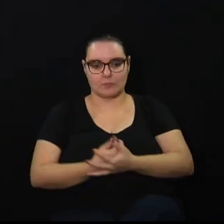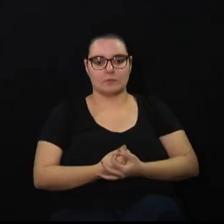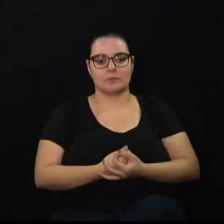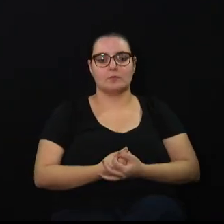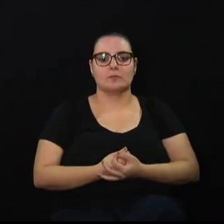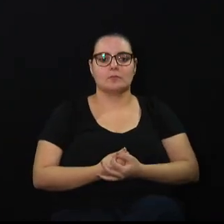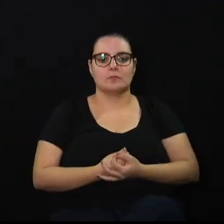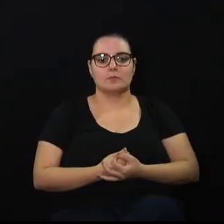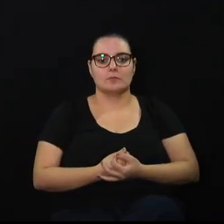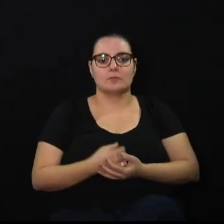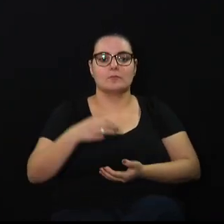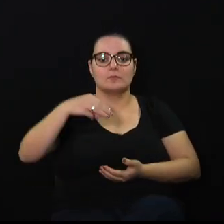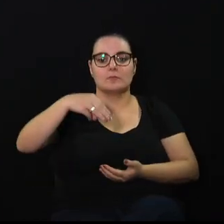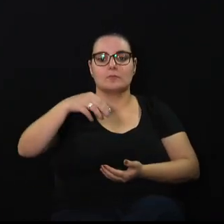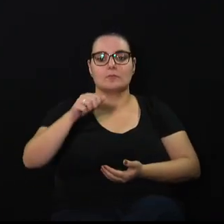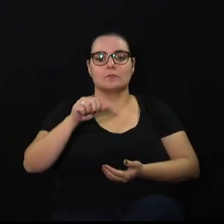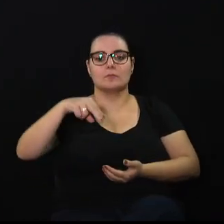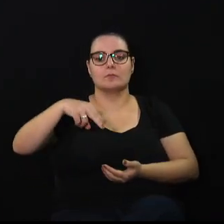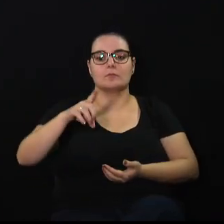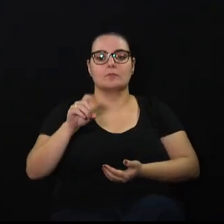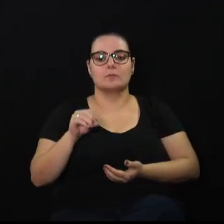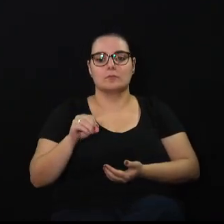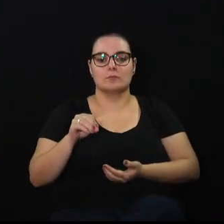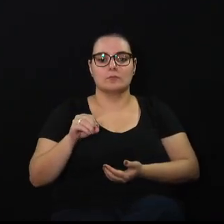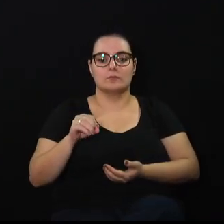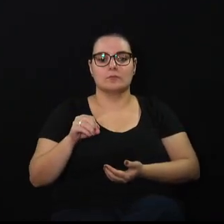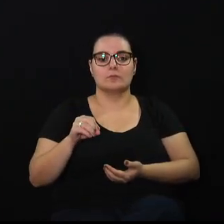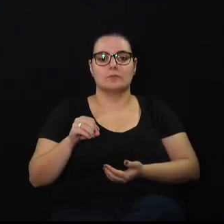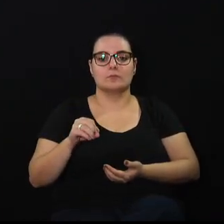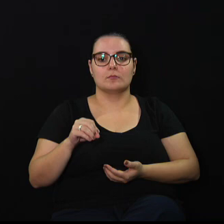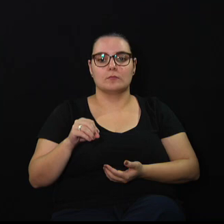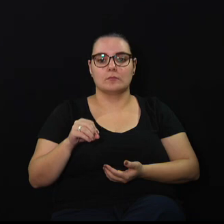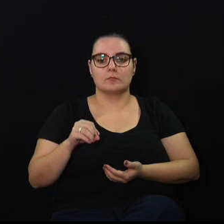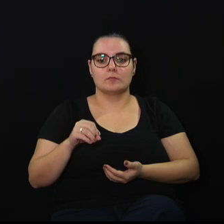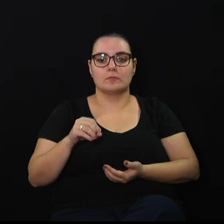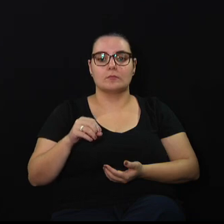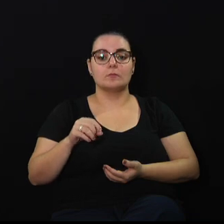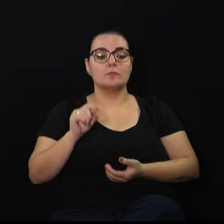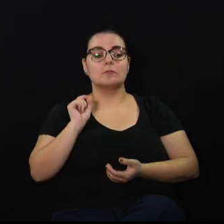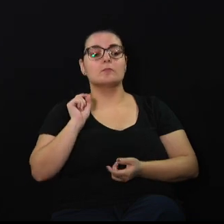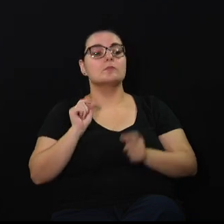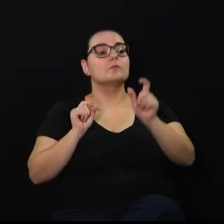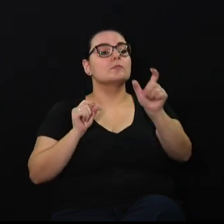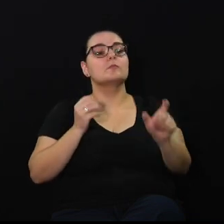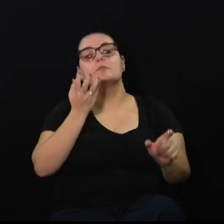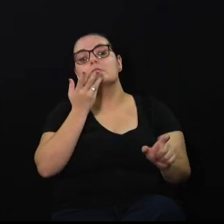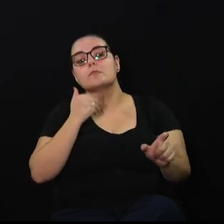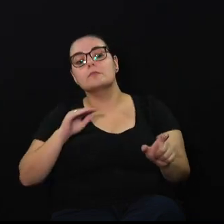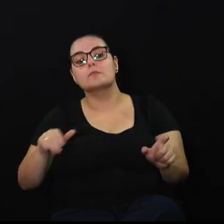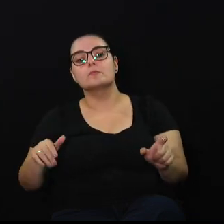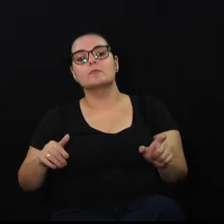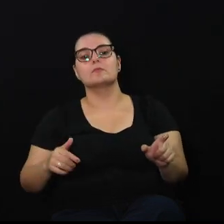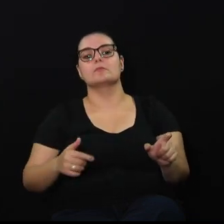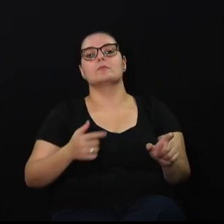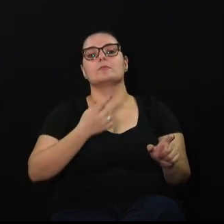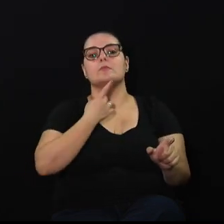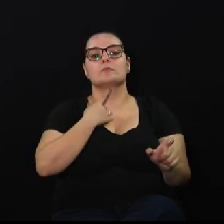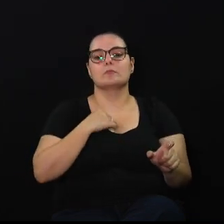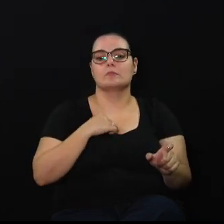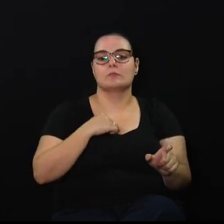mandou que eu mando mando é solicitar pelo que a criança deseja a então solicitar por coisas